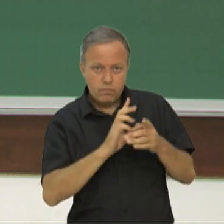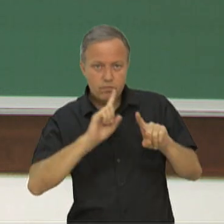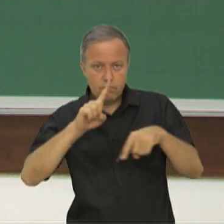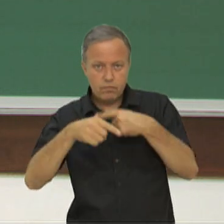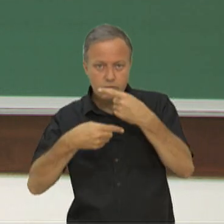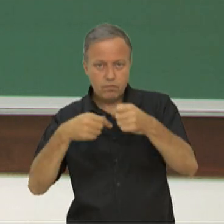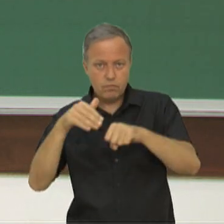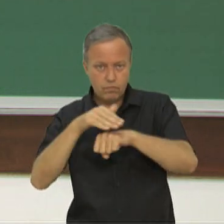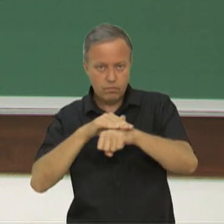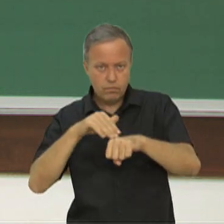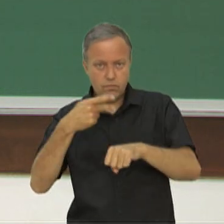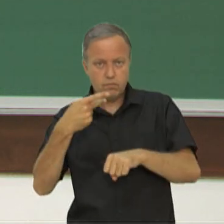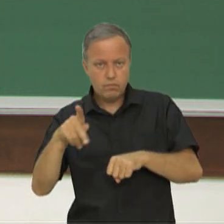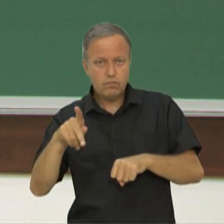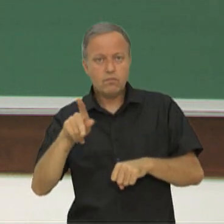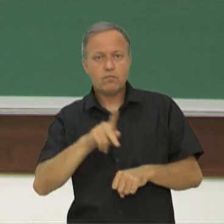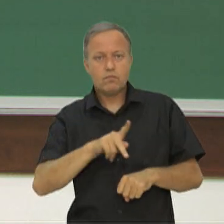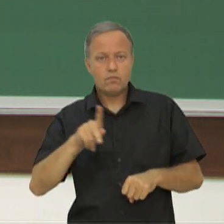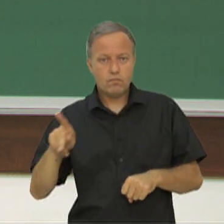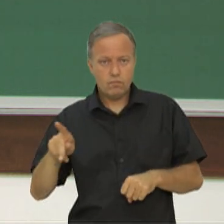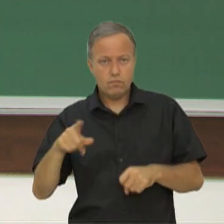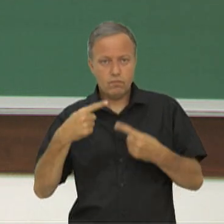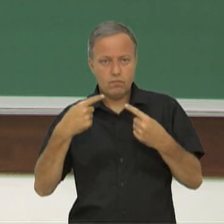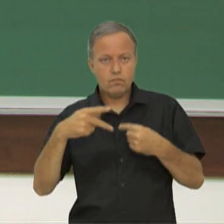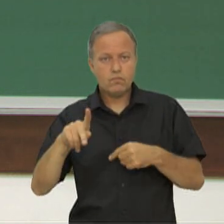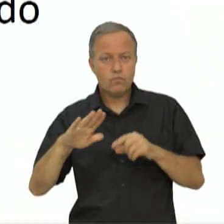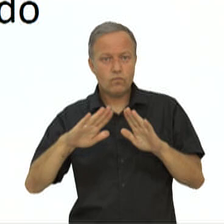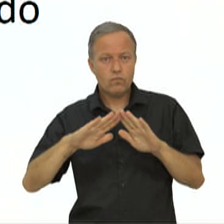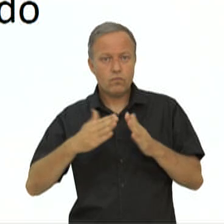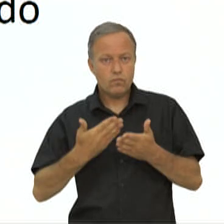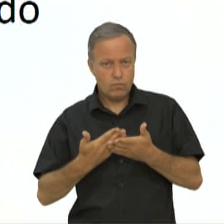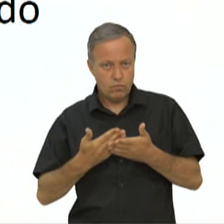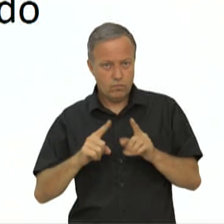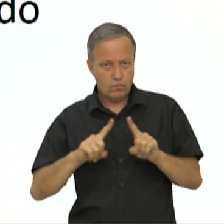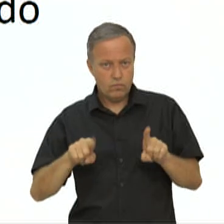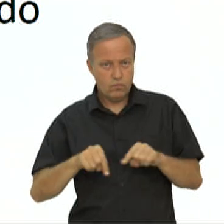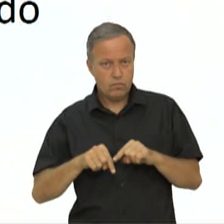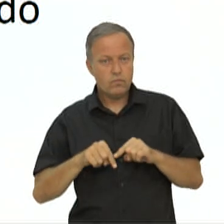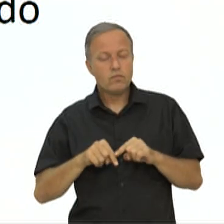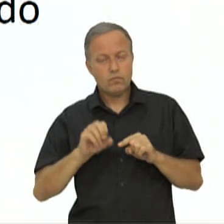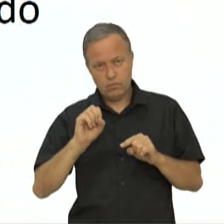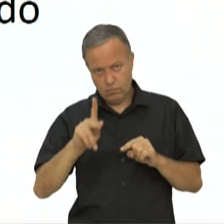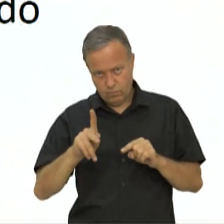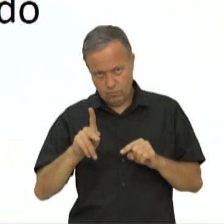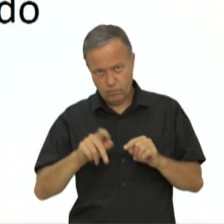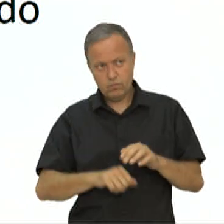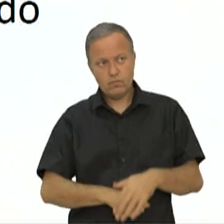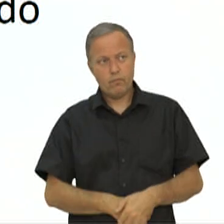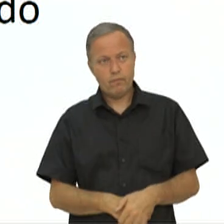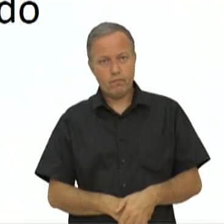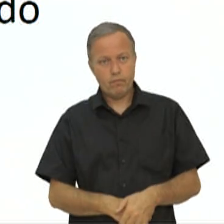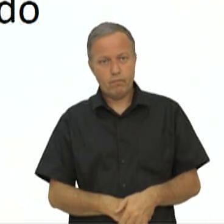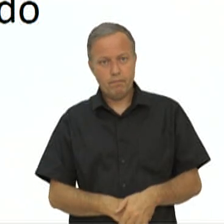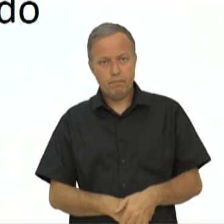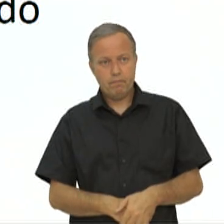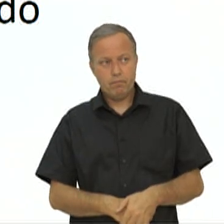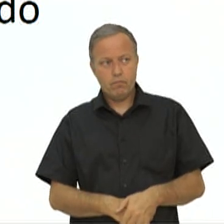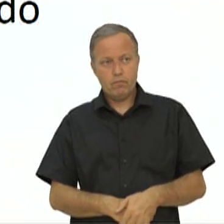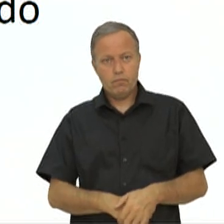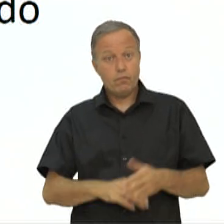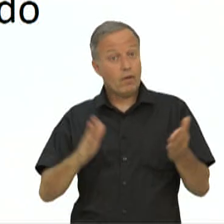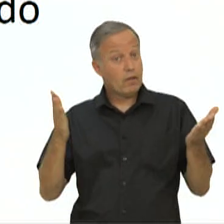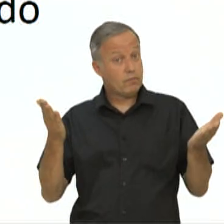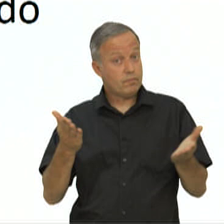sua professora ou seu professor de sala de aula lá no Classroom sobre isso, ok? Pessoal, eu me